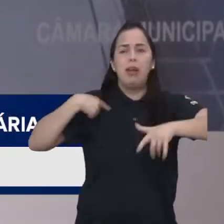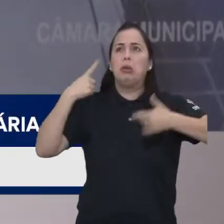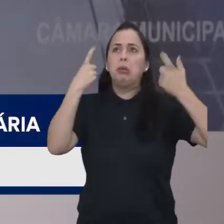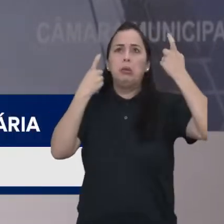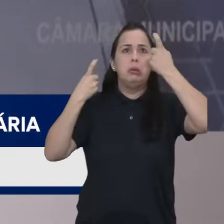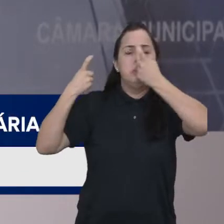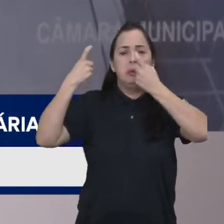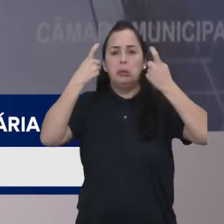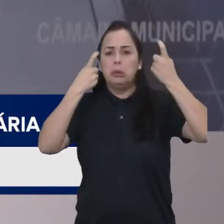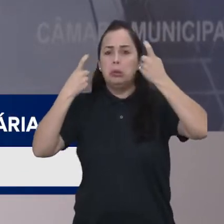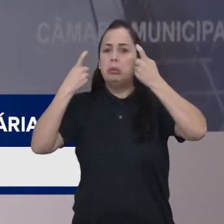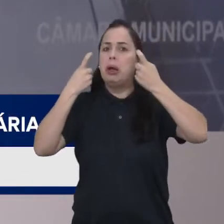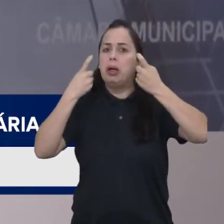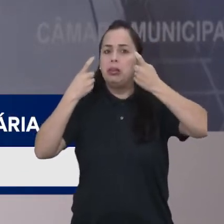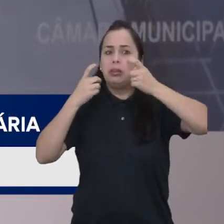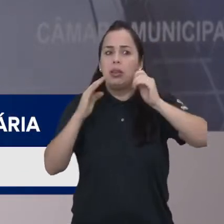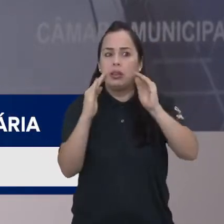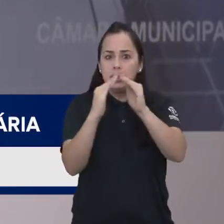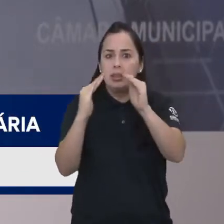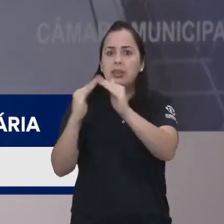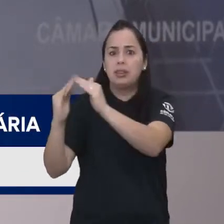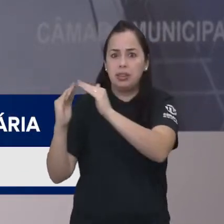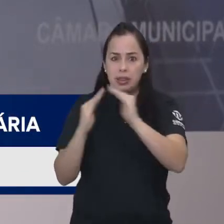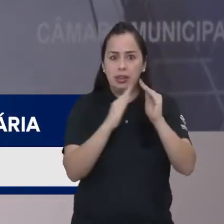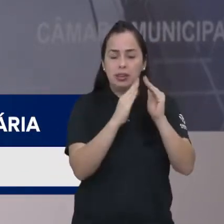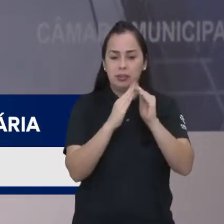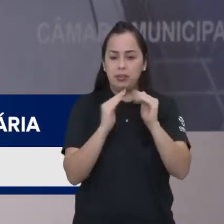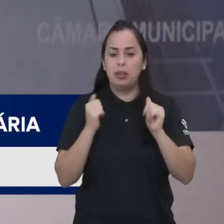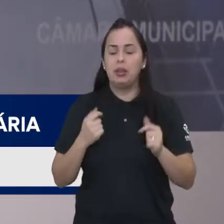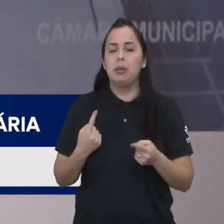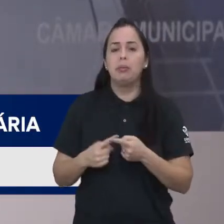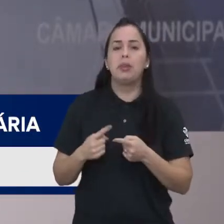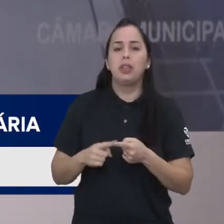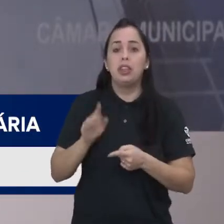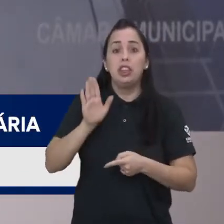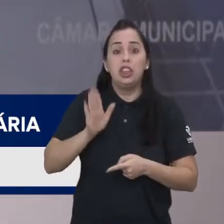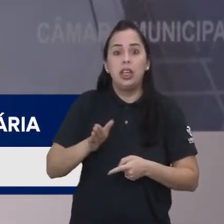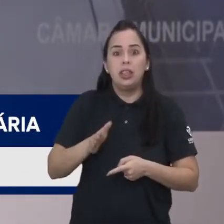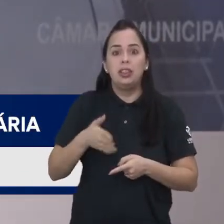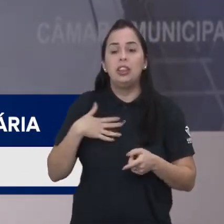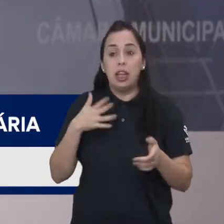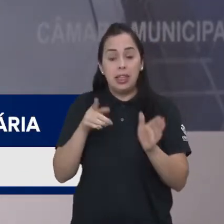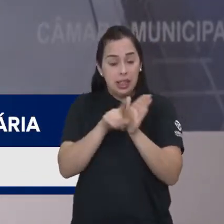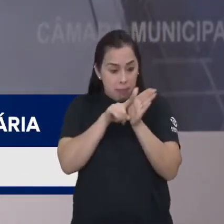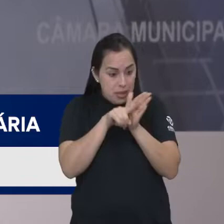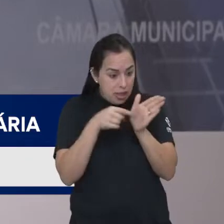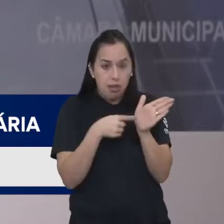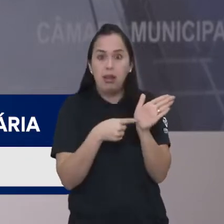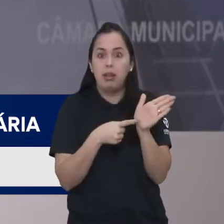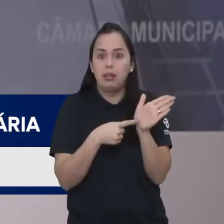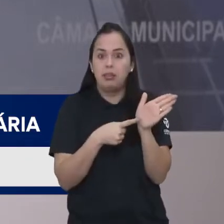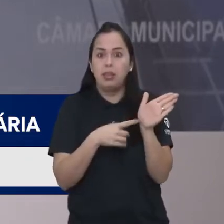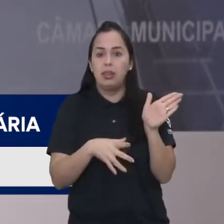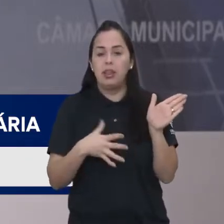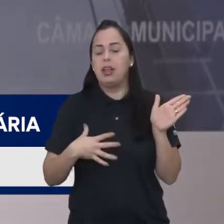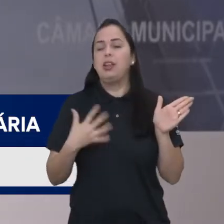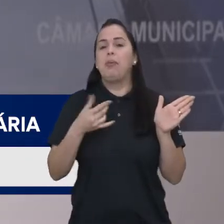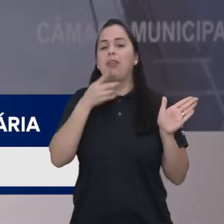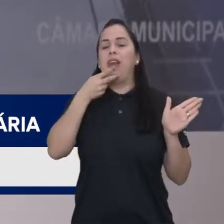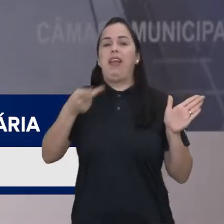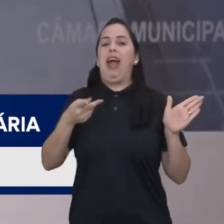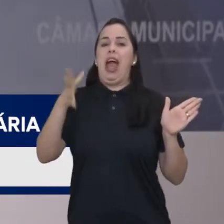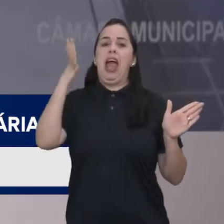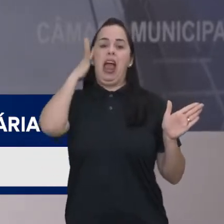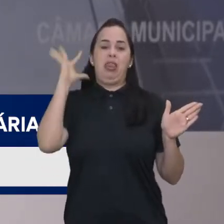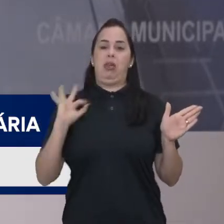preocupado com algumas áreas aqui. Porque a gente tem já isso detectado, a gente não pode nem alegar a ignorância. É